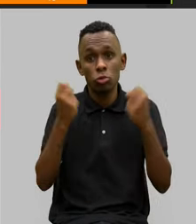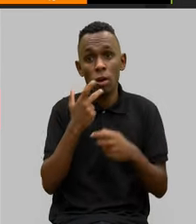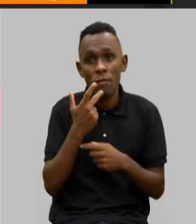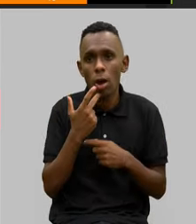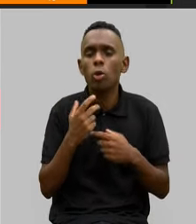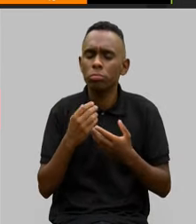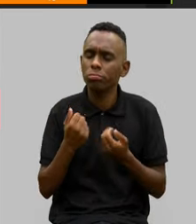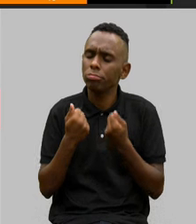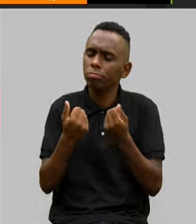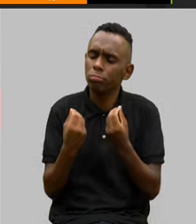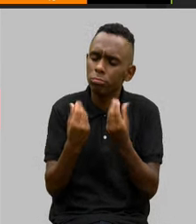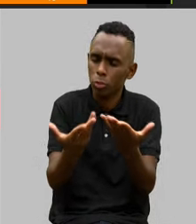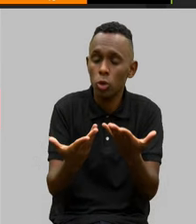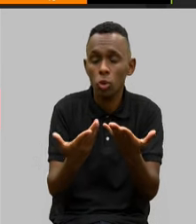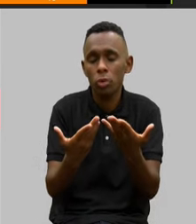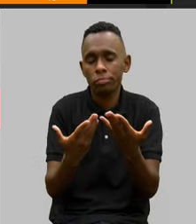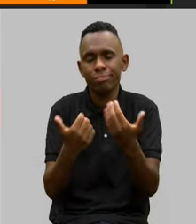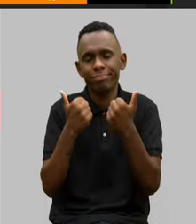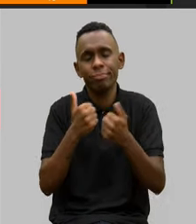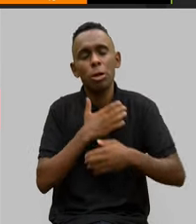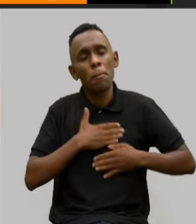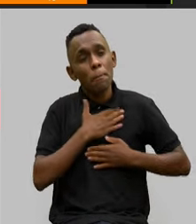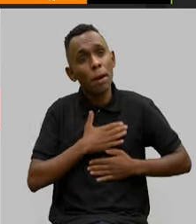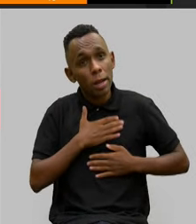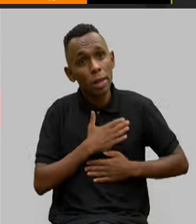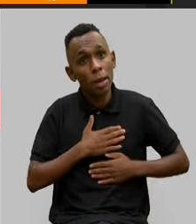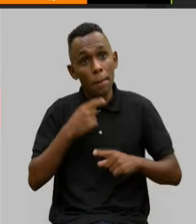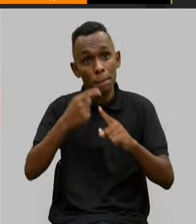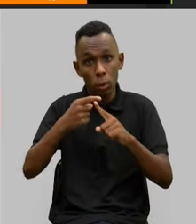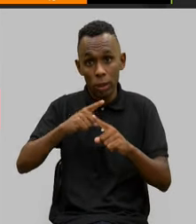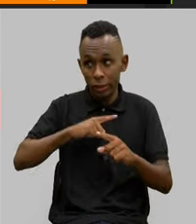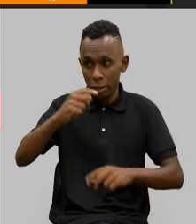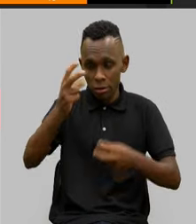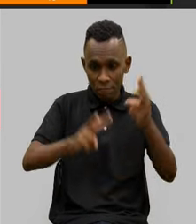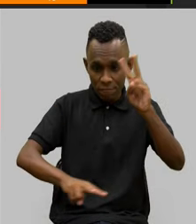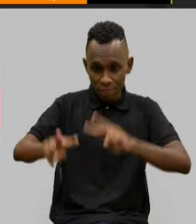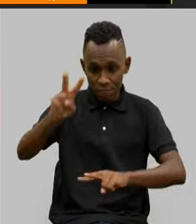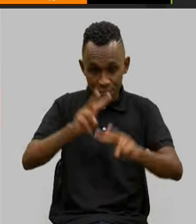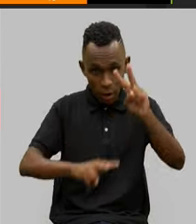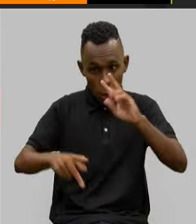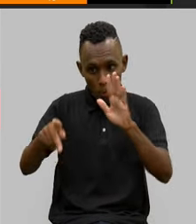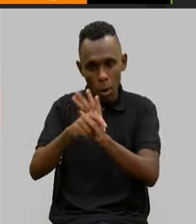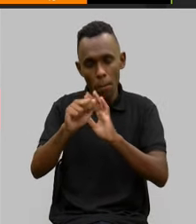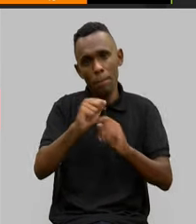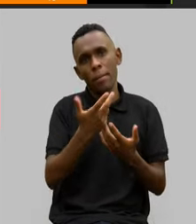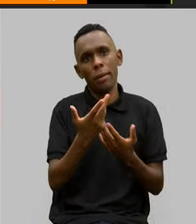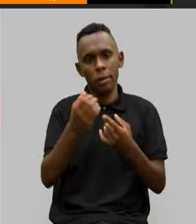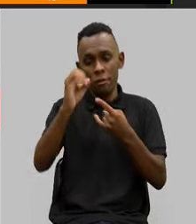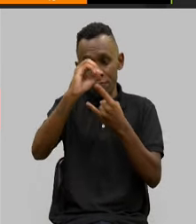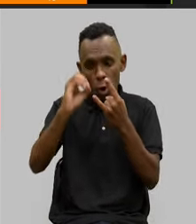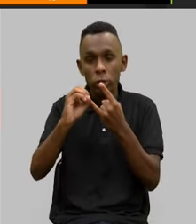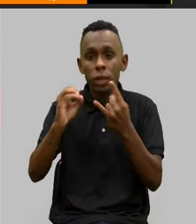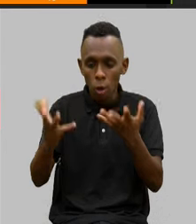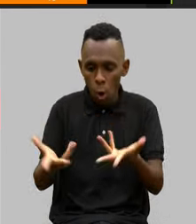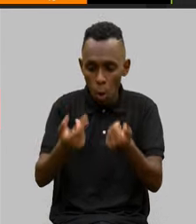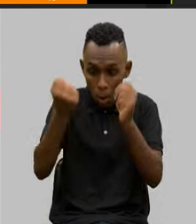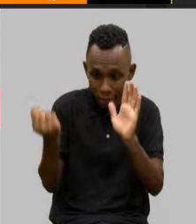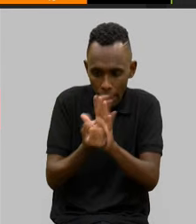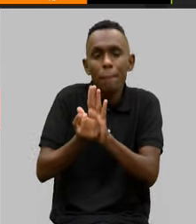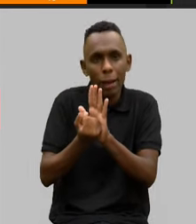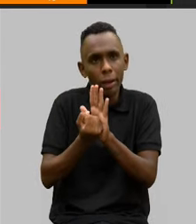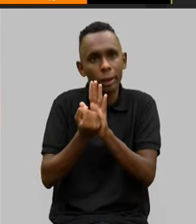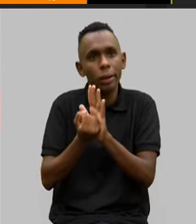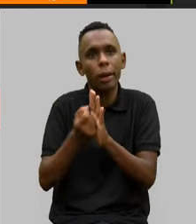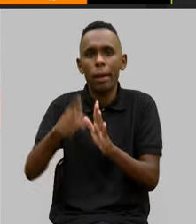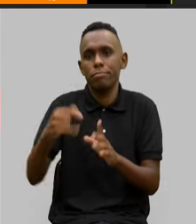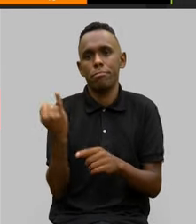prazer para vocês o que vocês precisarem porque você pra gente ter uma análise do ncs da Fiocruz garantindo a qualidade do nosso produto isso é